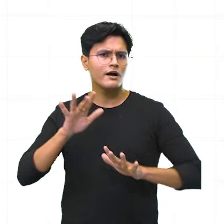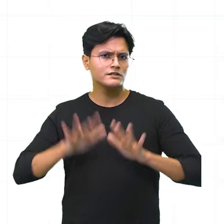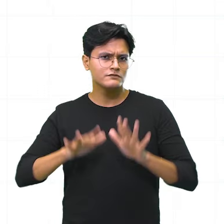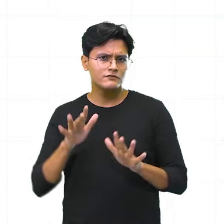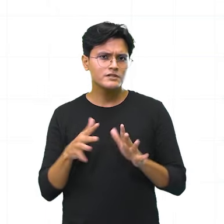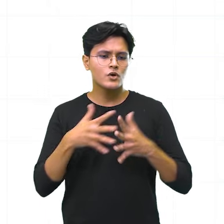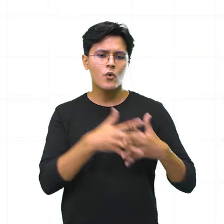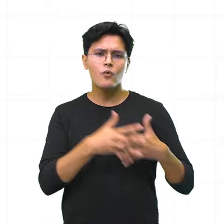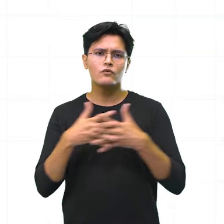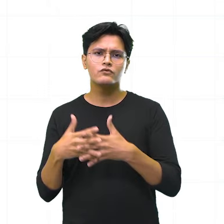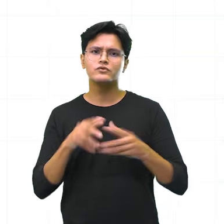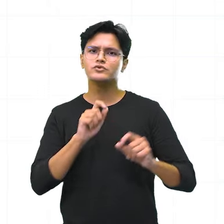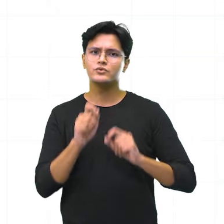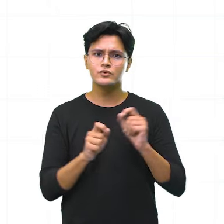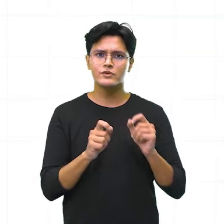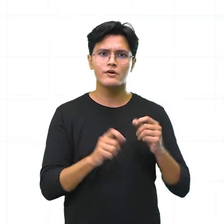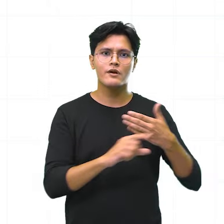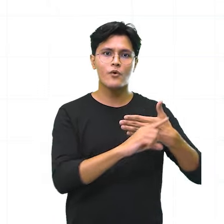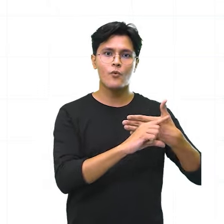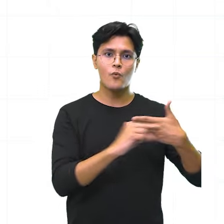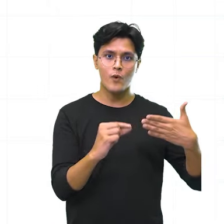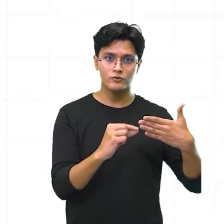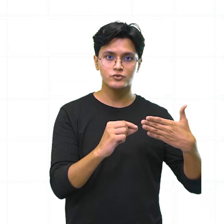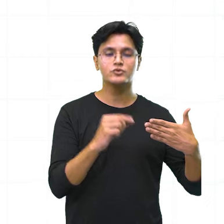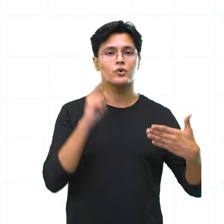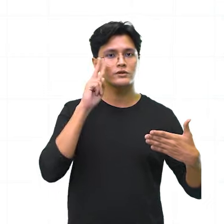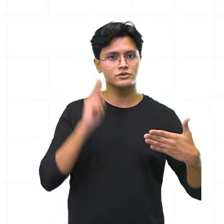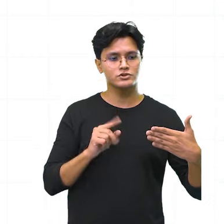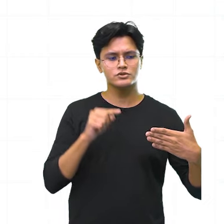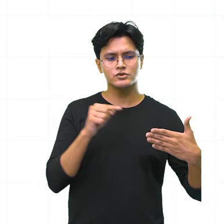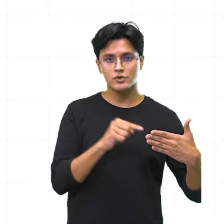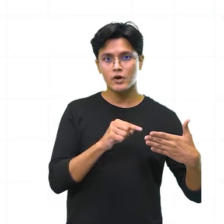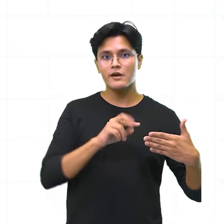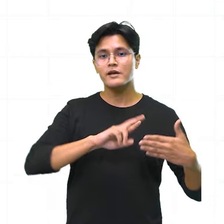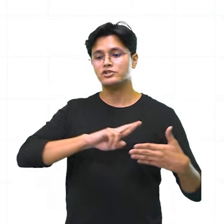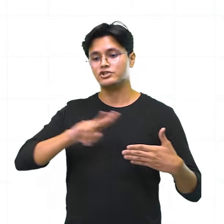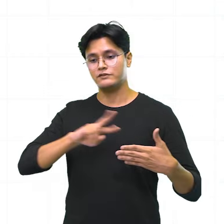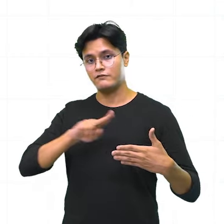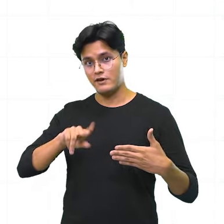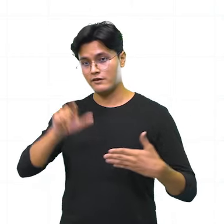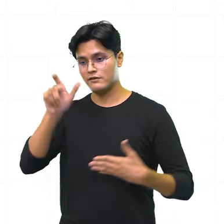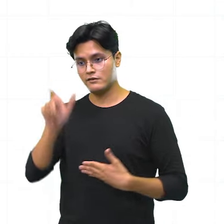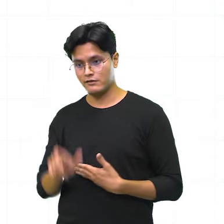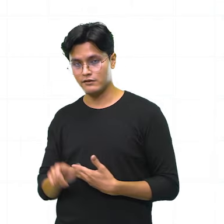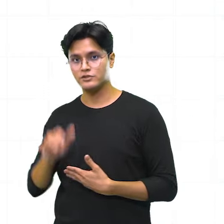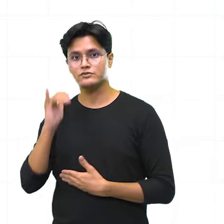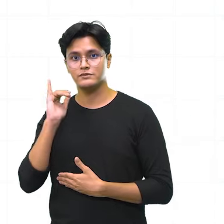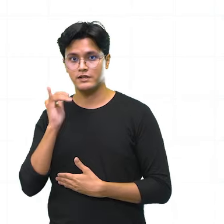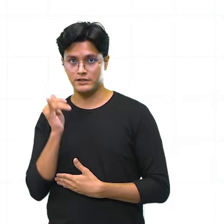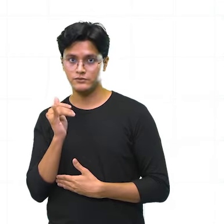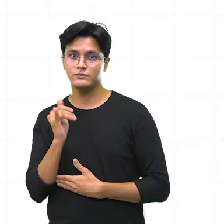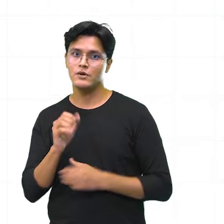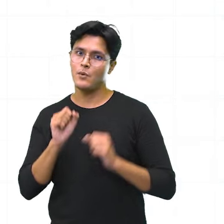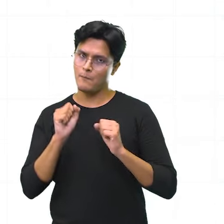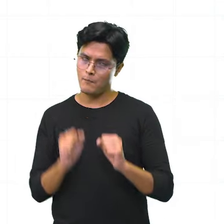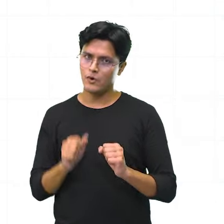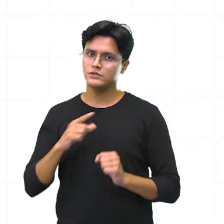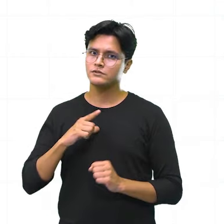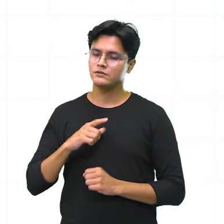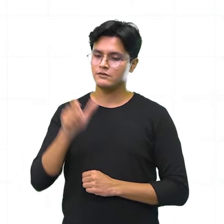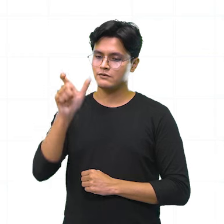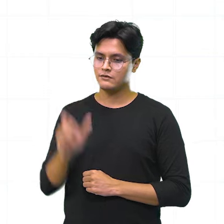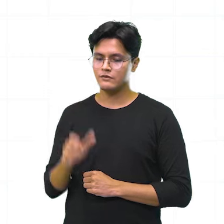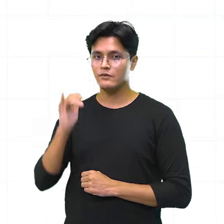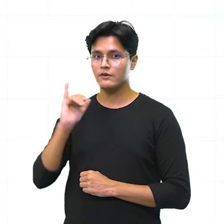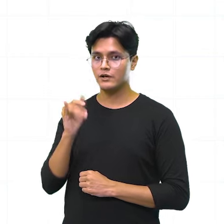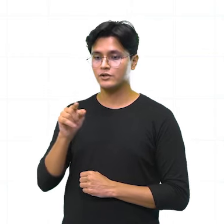o autor do texto é o narrador, e nem sempre. Tá? Eu posso ter um narrador como personagem e ele